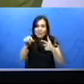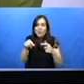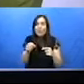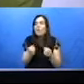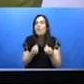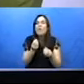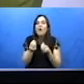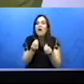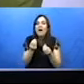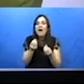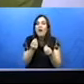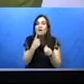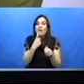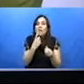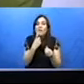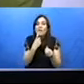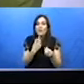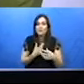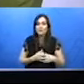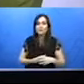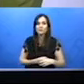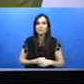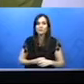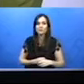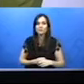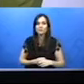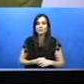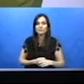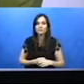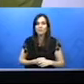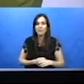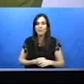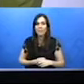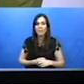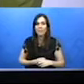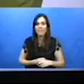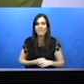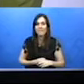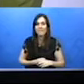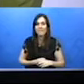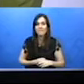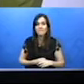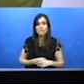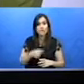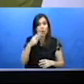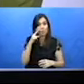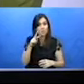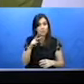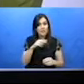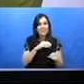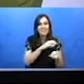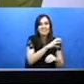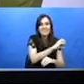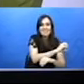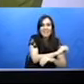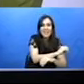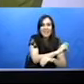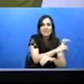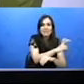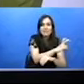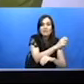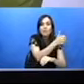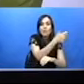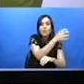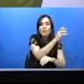gráfico que tem, ó lá, com a altura mais elevada. Nós começamos do zero e depois os 5,